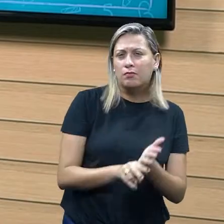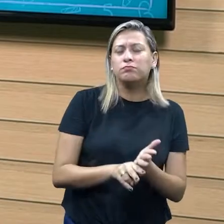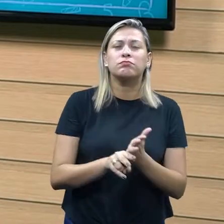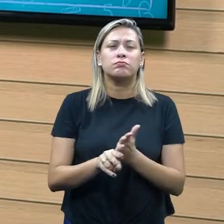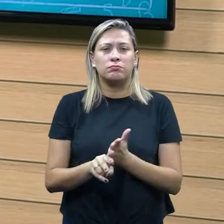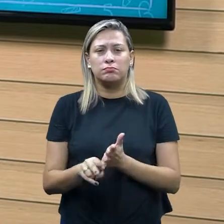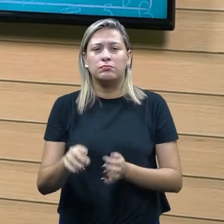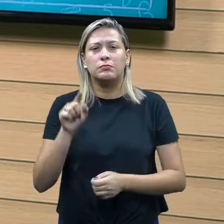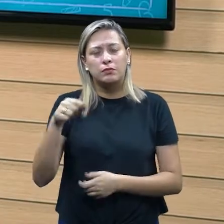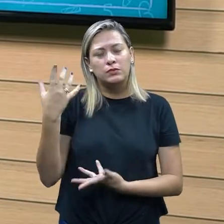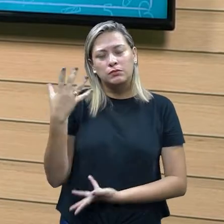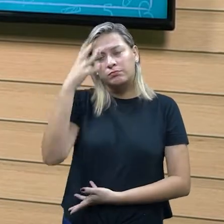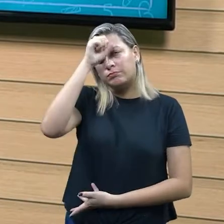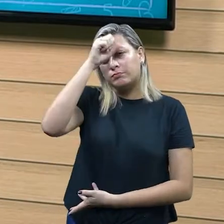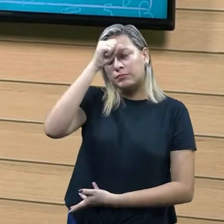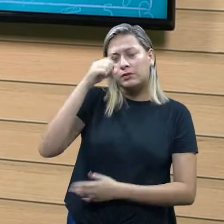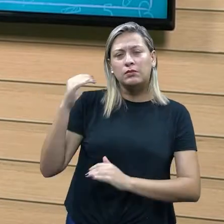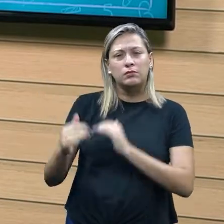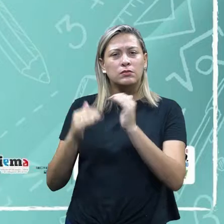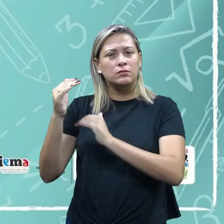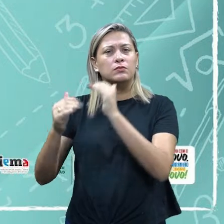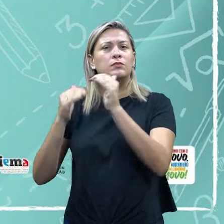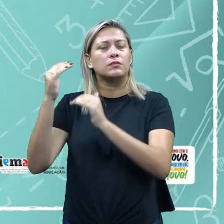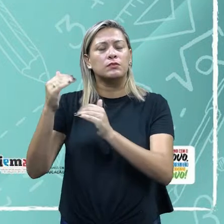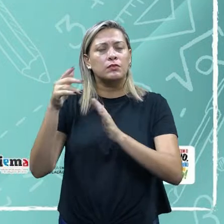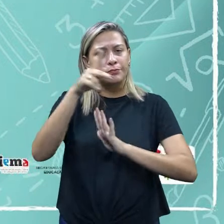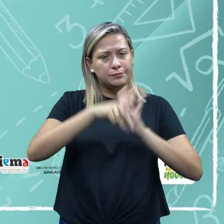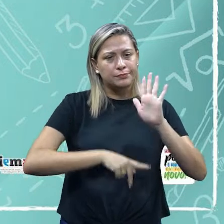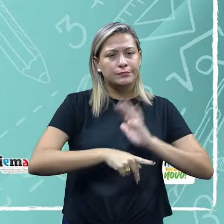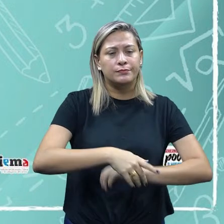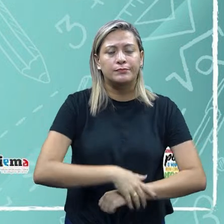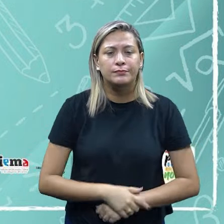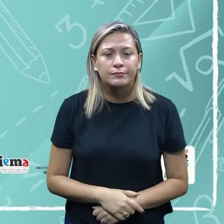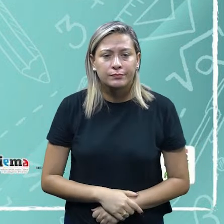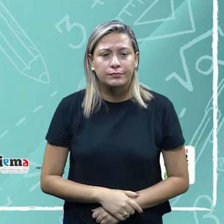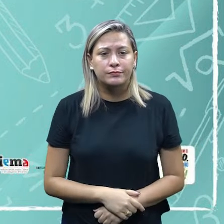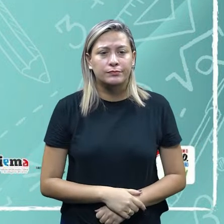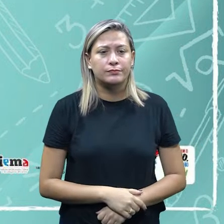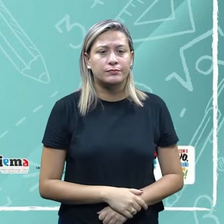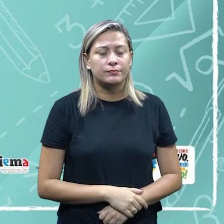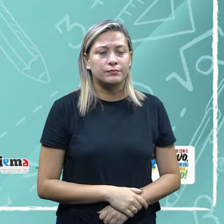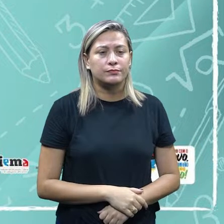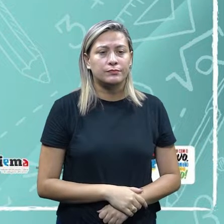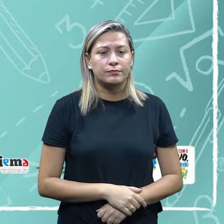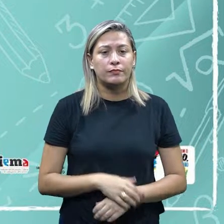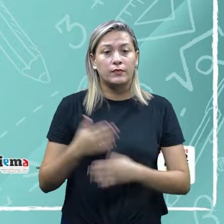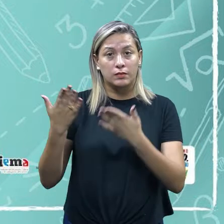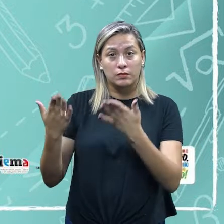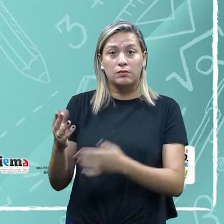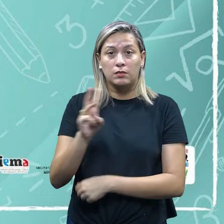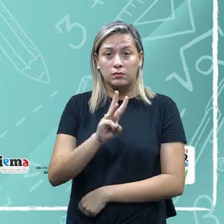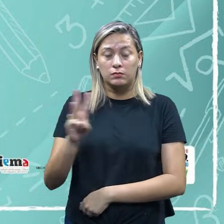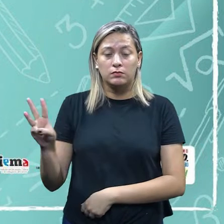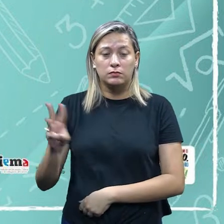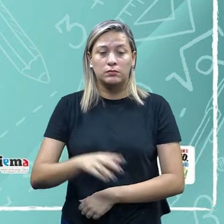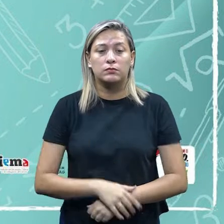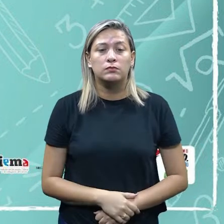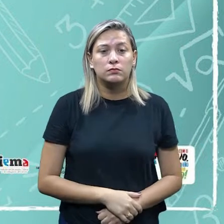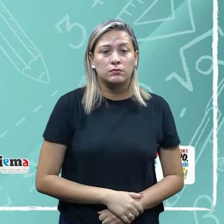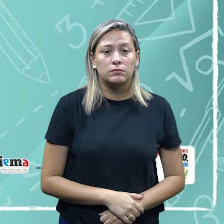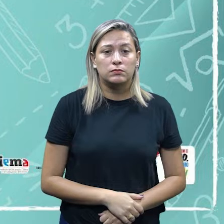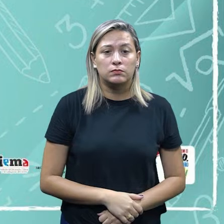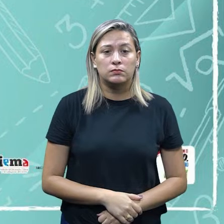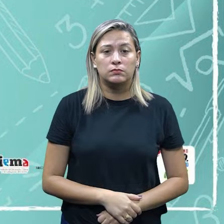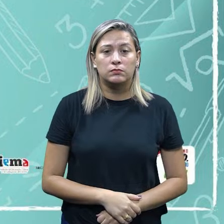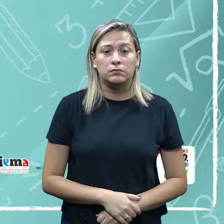você aprender e desenvolver também projetos. Então quando você entra no site da Autodesk, é essa